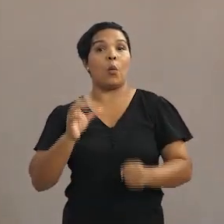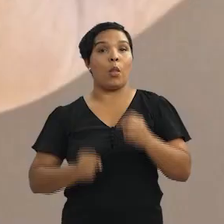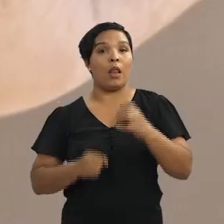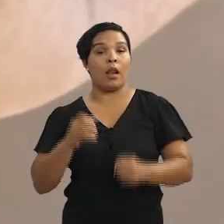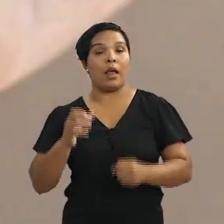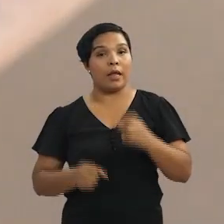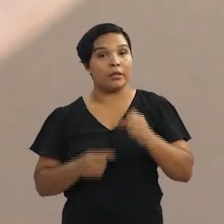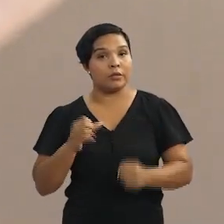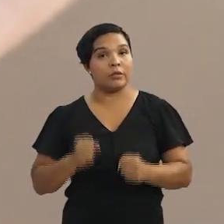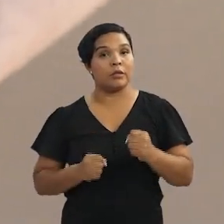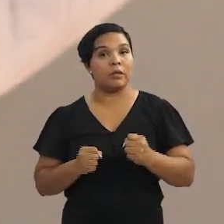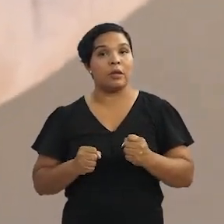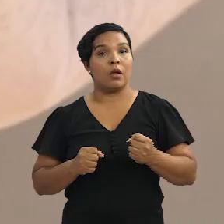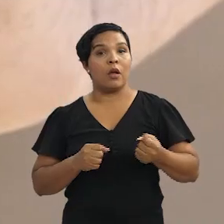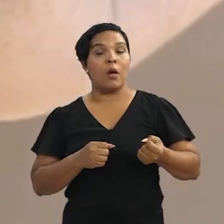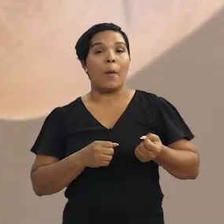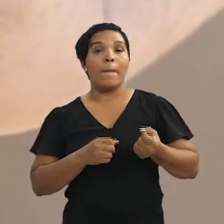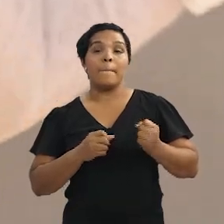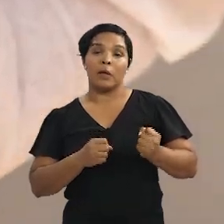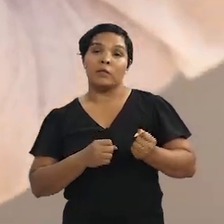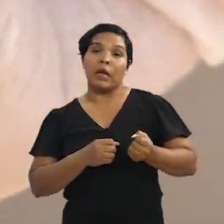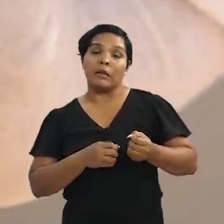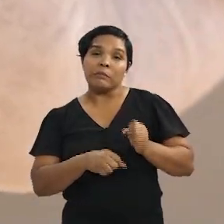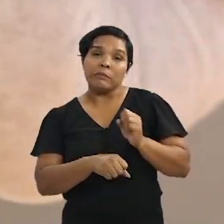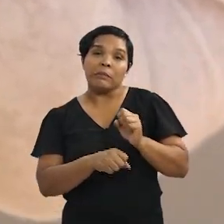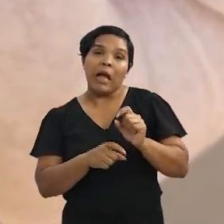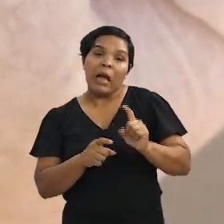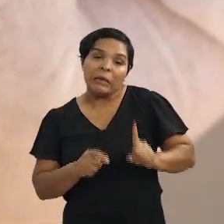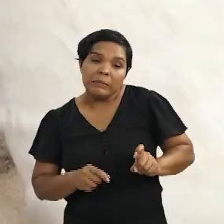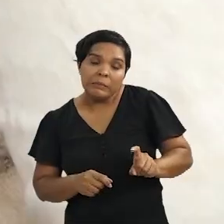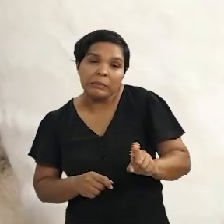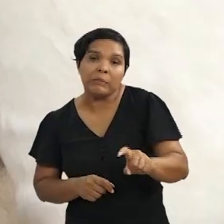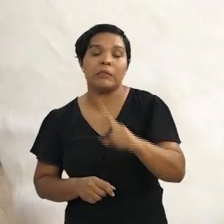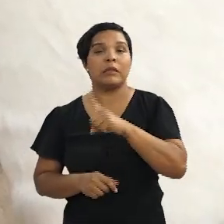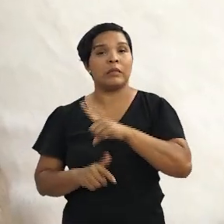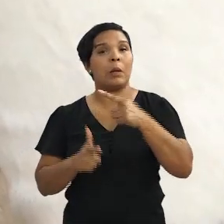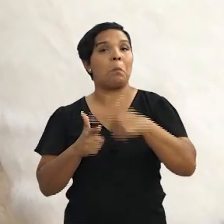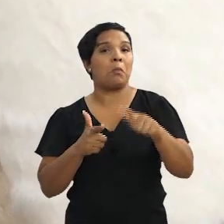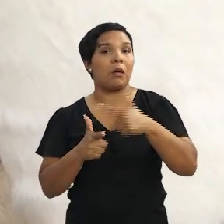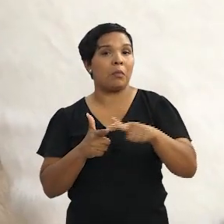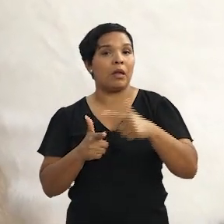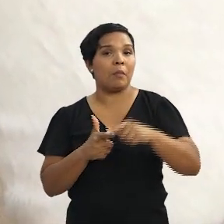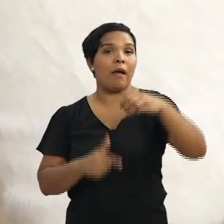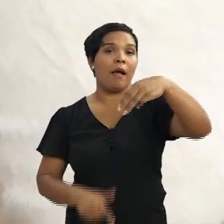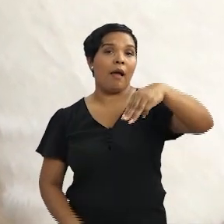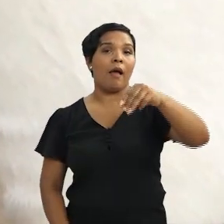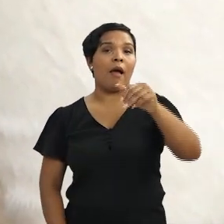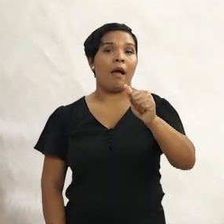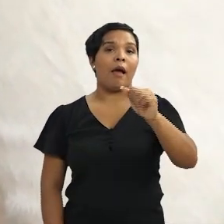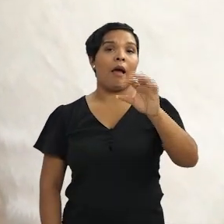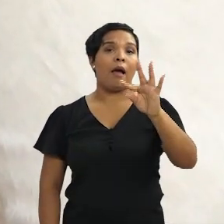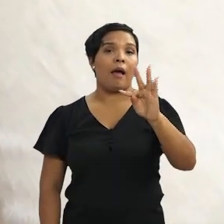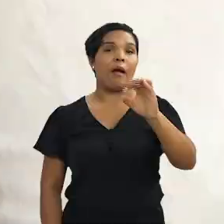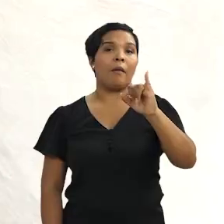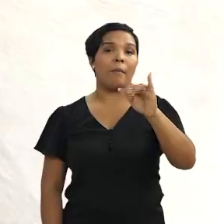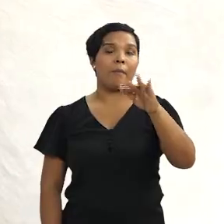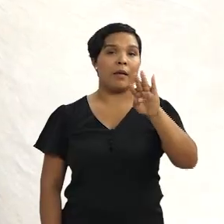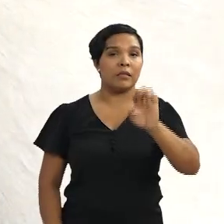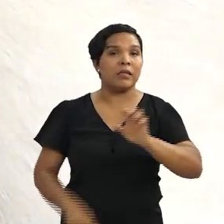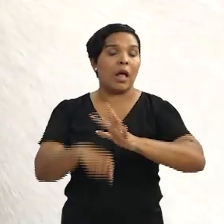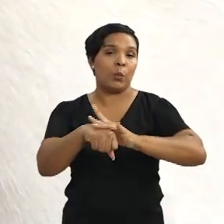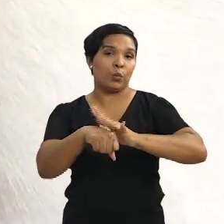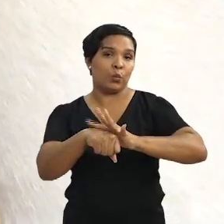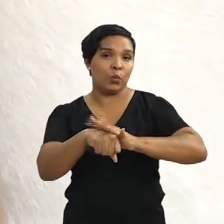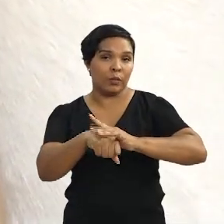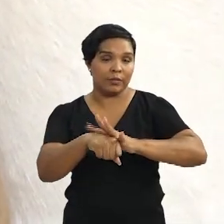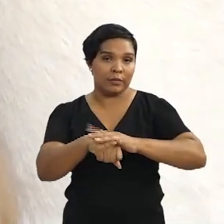do leite, os tetos dos animais ficam expostos a bactérias, que podem causar doenças como a mastite, que é uma